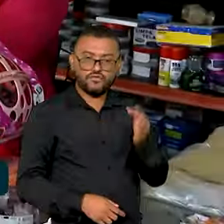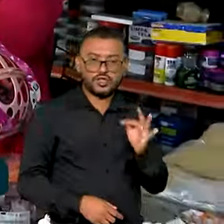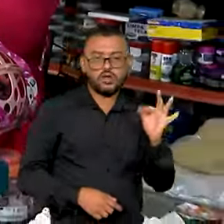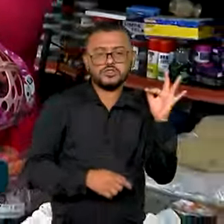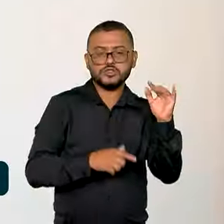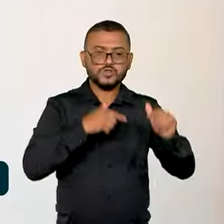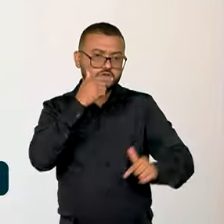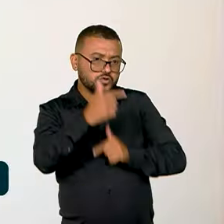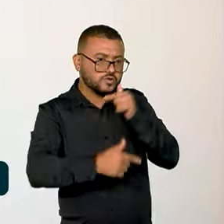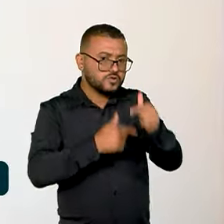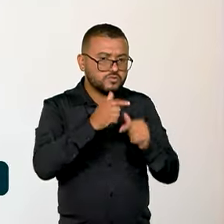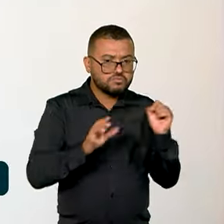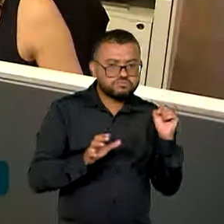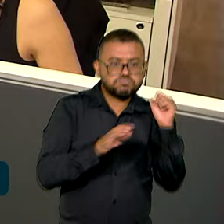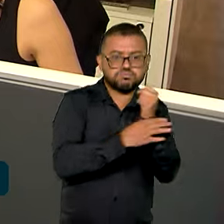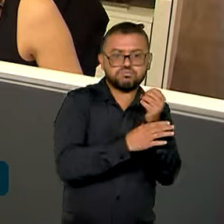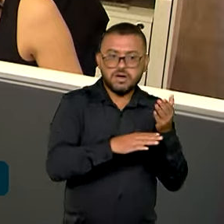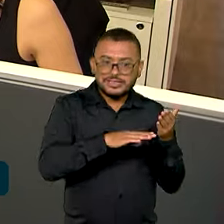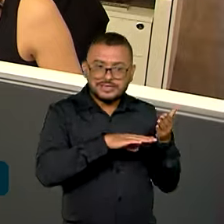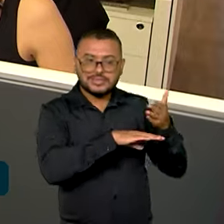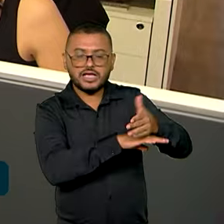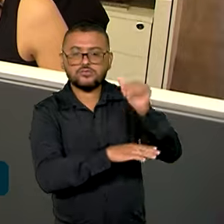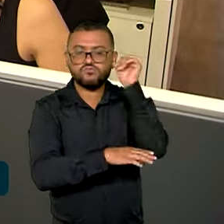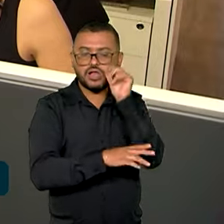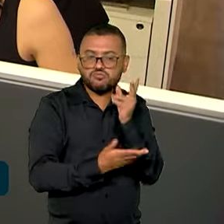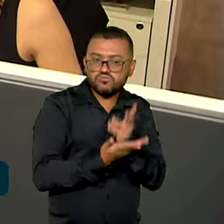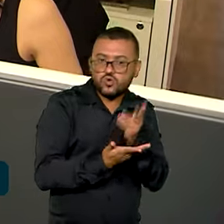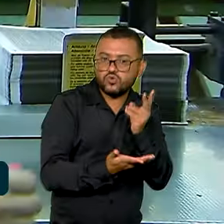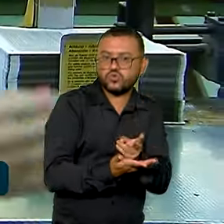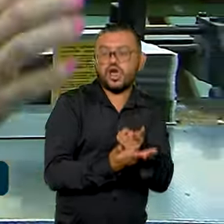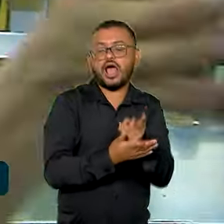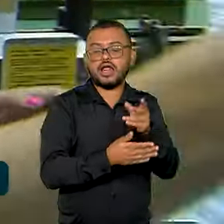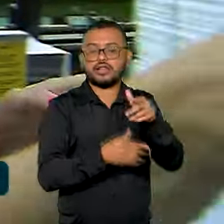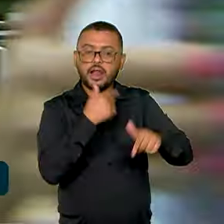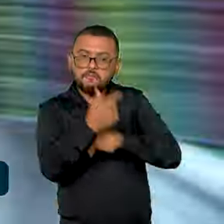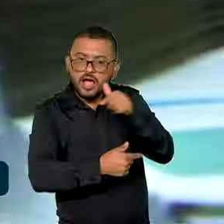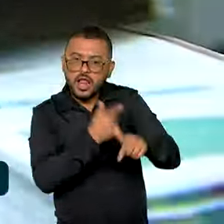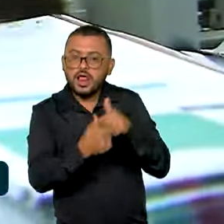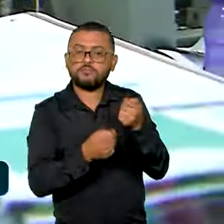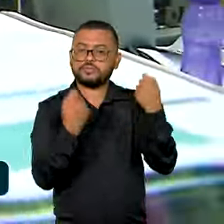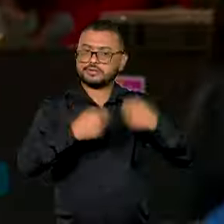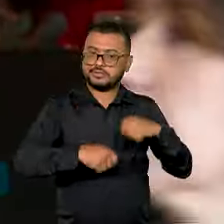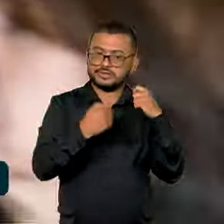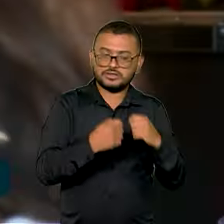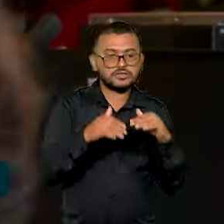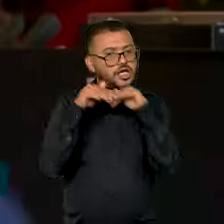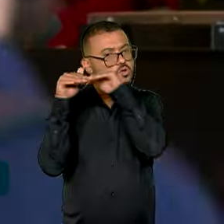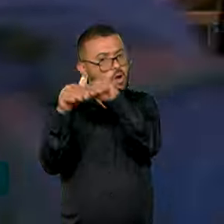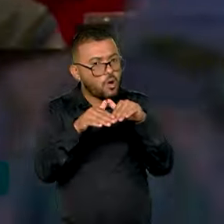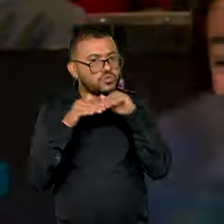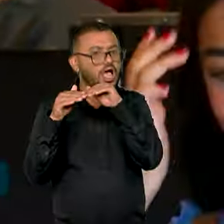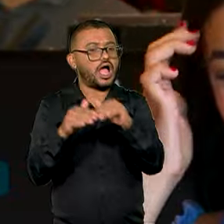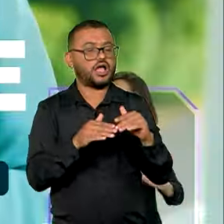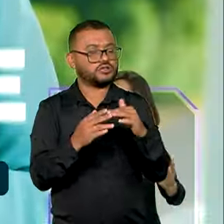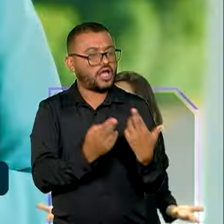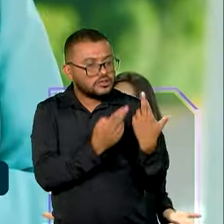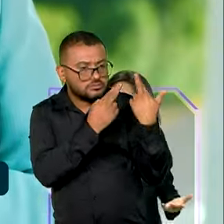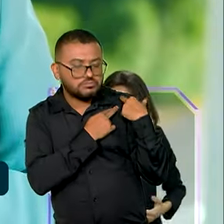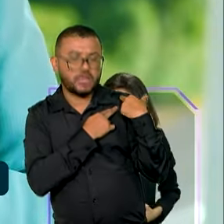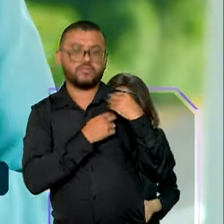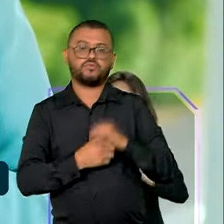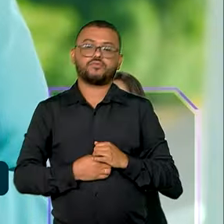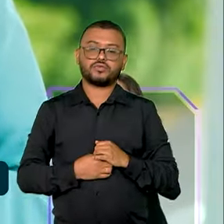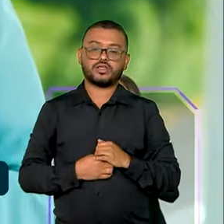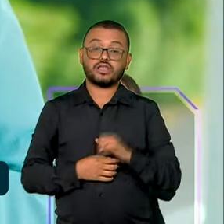trabalhado para garantir o acesso e a permanência das mulheres no mercado de trabalho, com igualdade e dignidade. Em